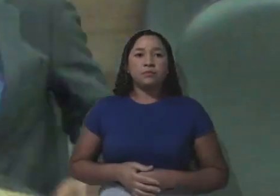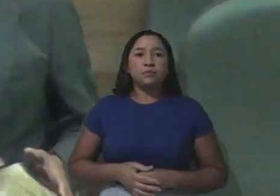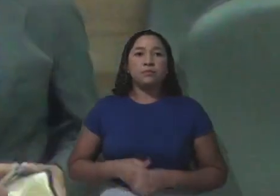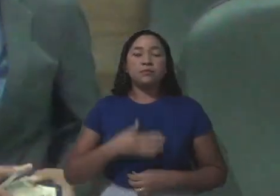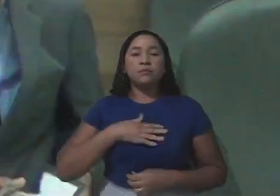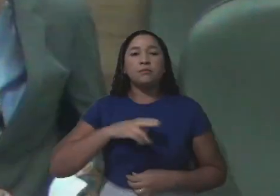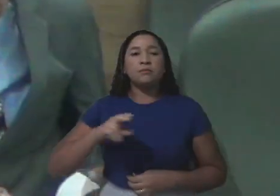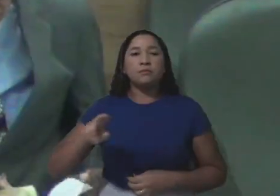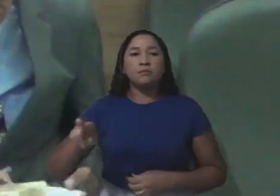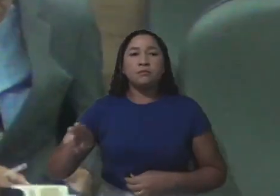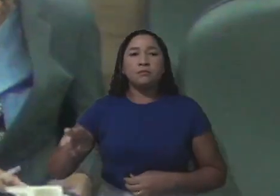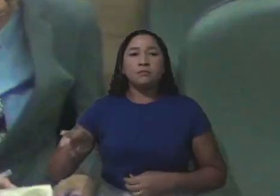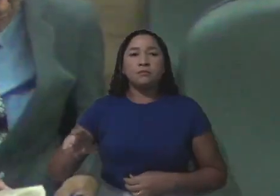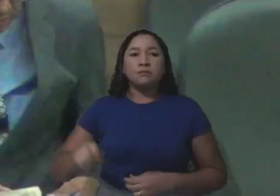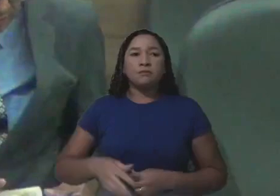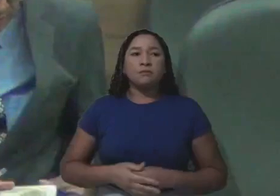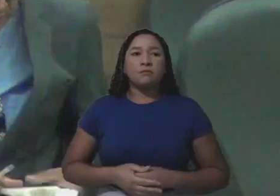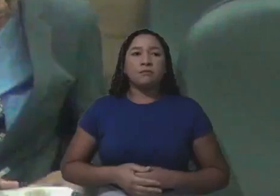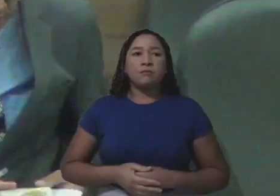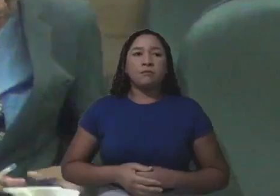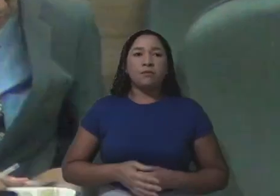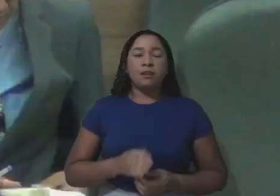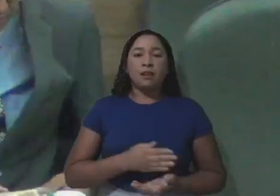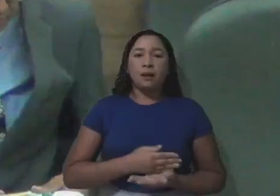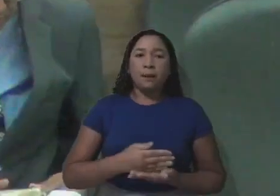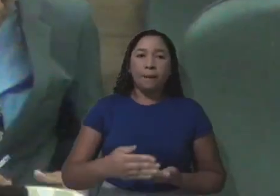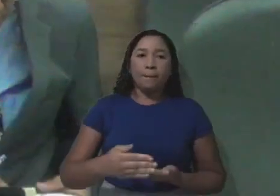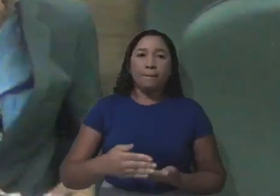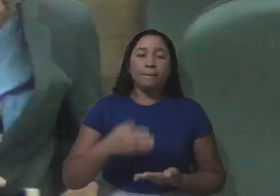Meus irmãos, eu começo esse estudo